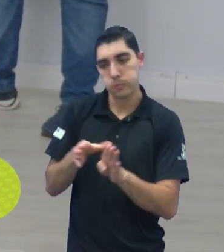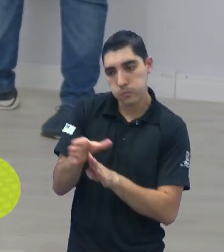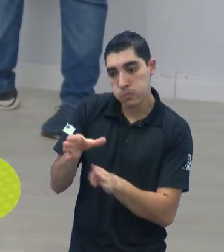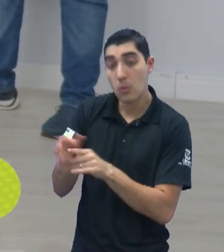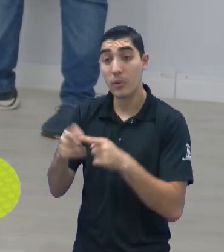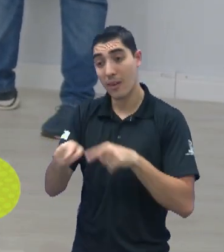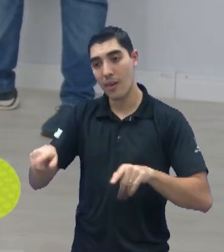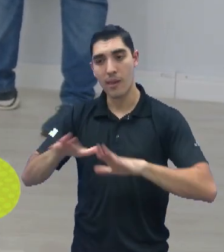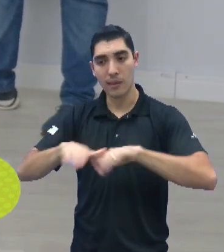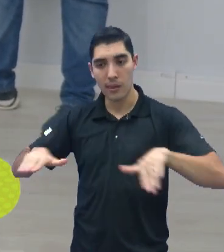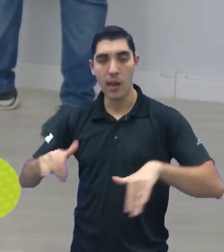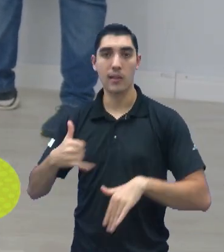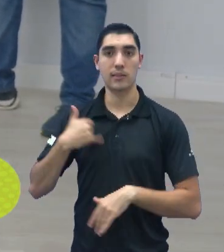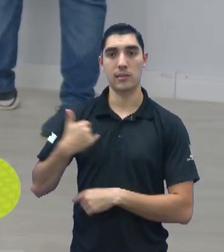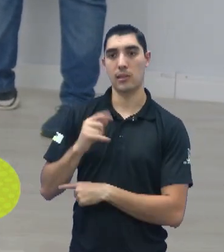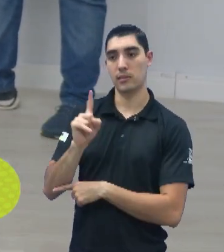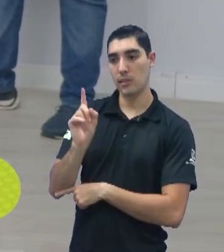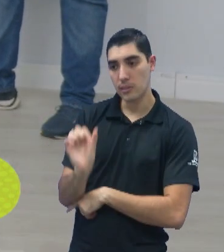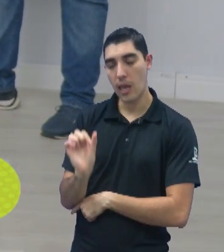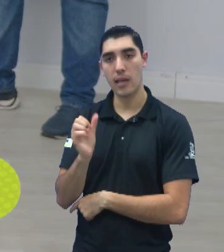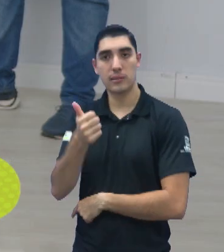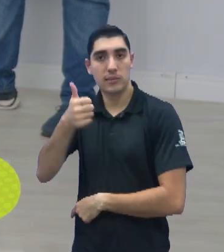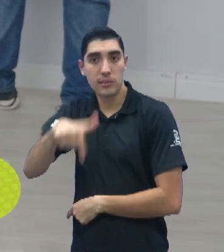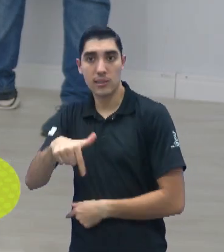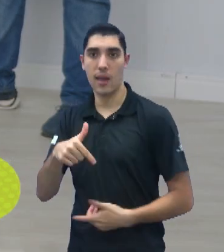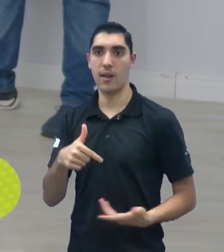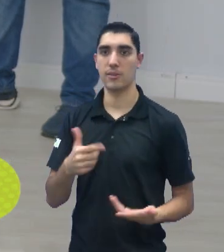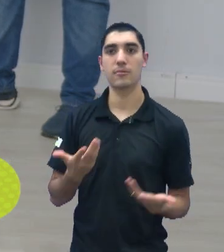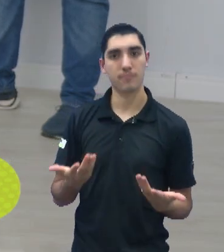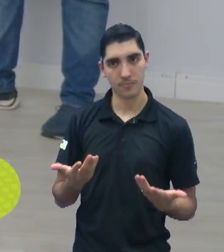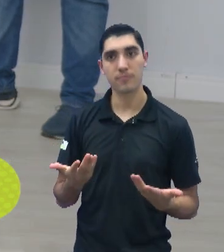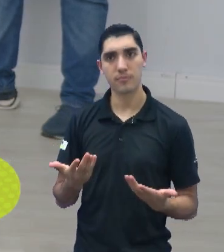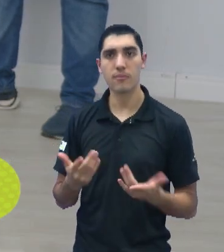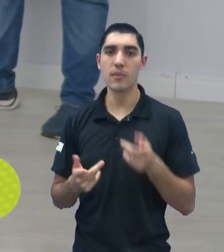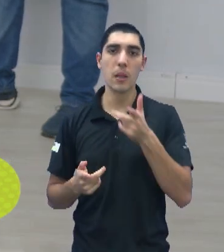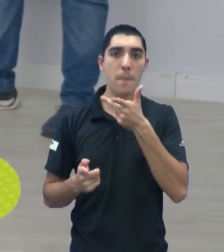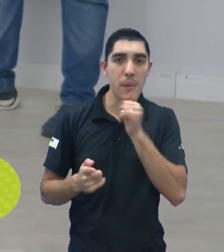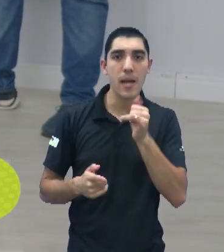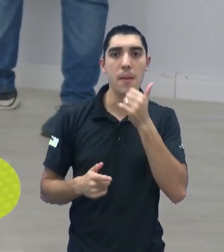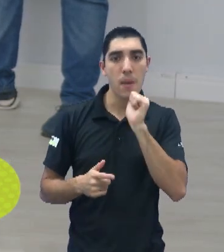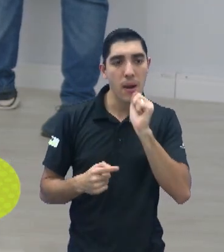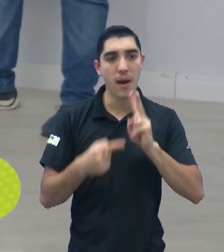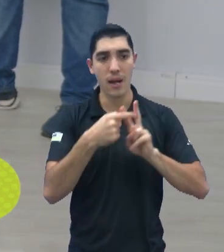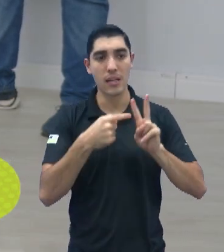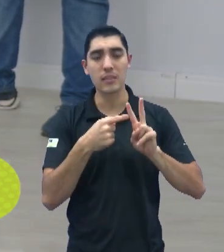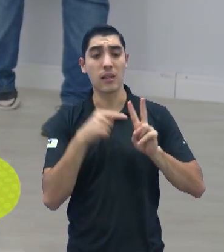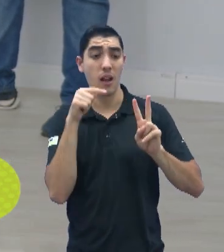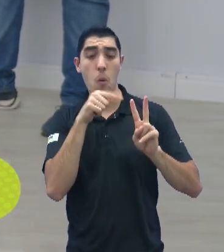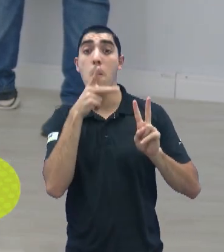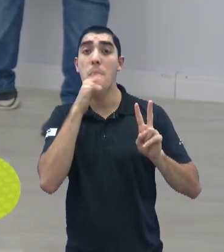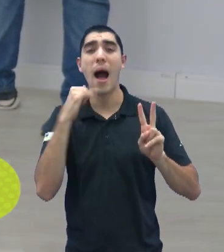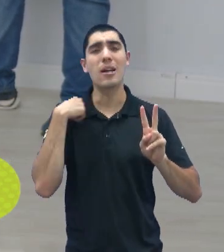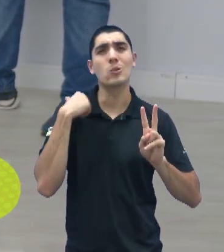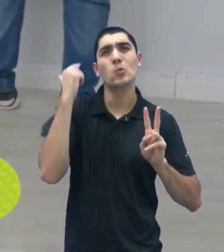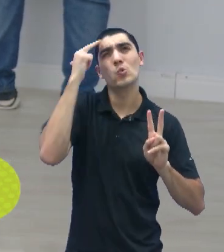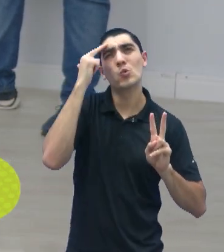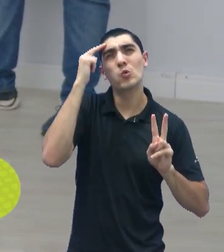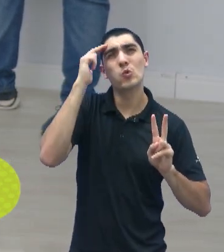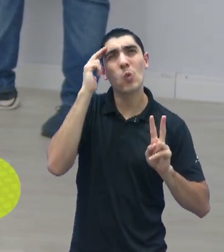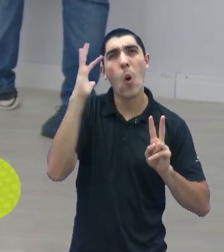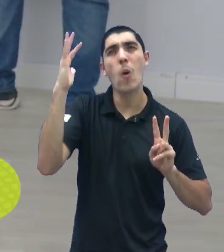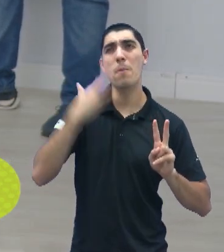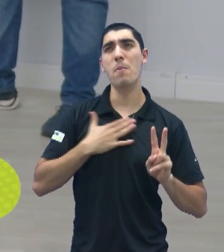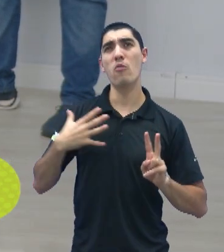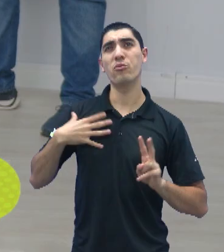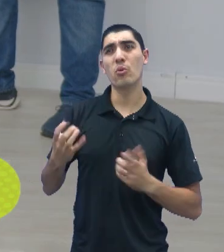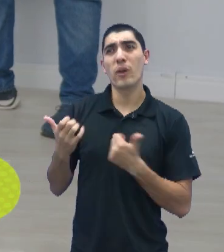criança de 16, 17 anos, tem a influência do pai, às vezes é o sonho do pai que o menino se torne jogador, então